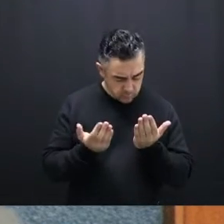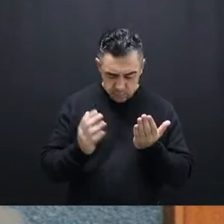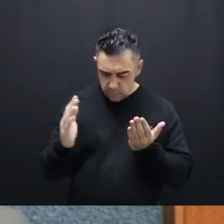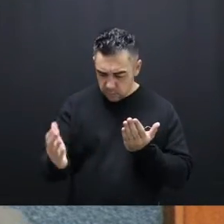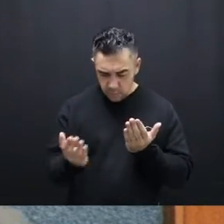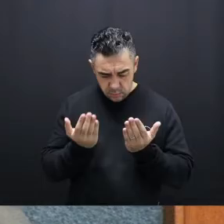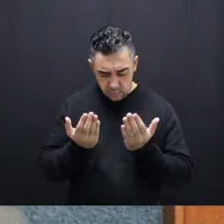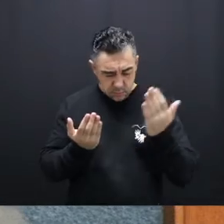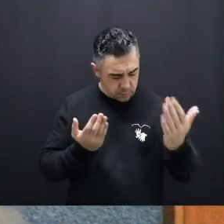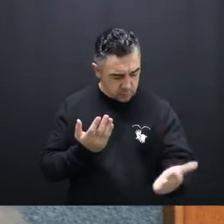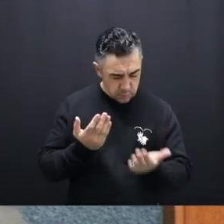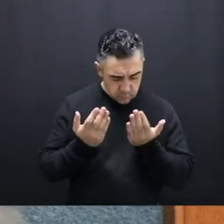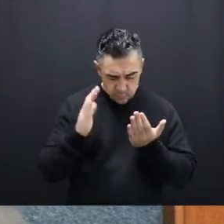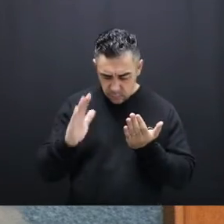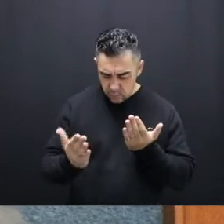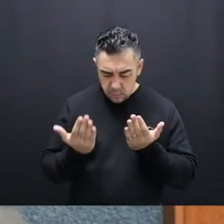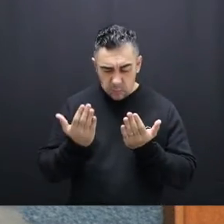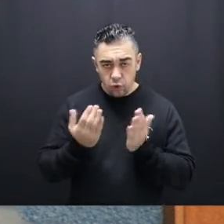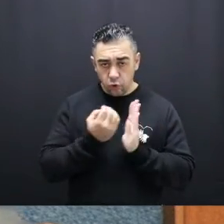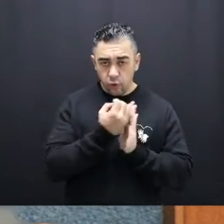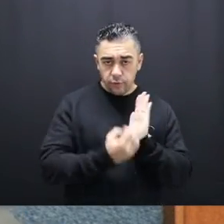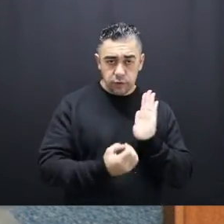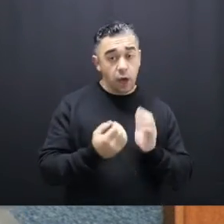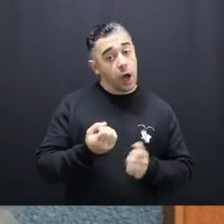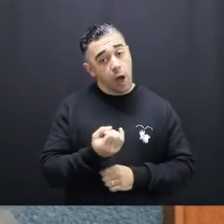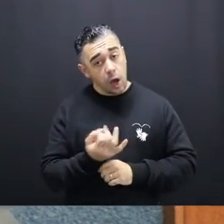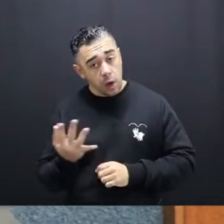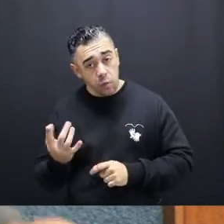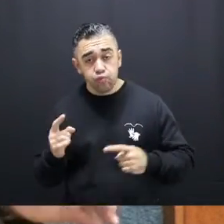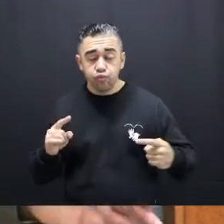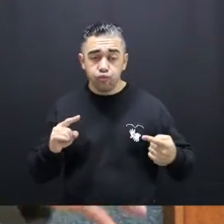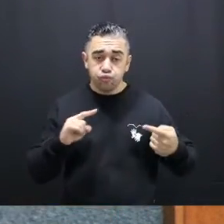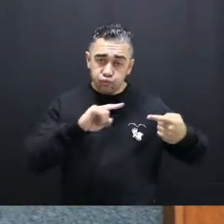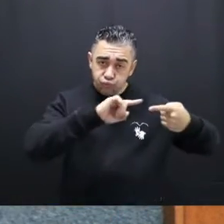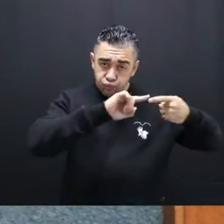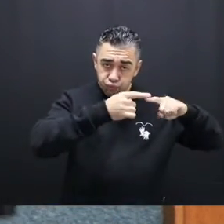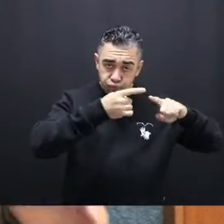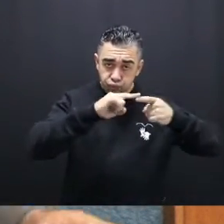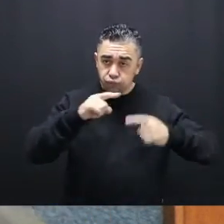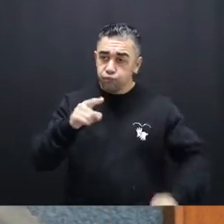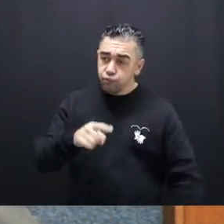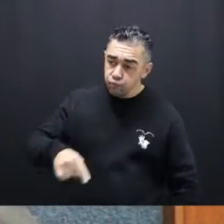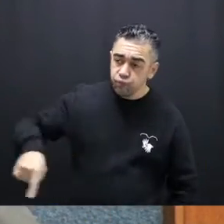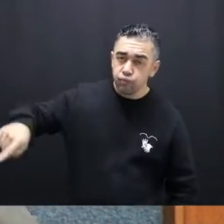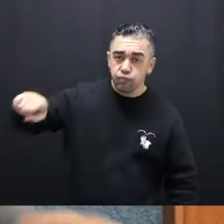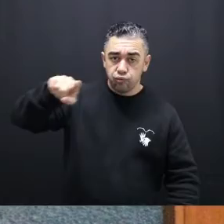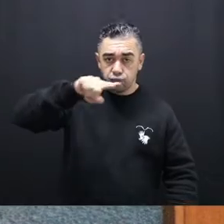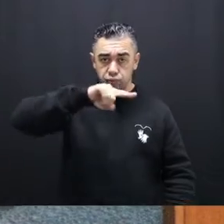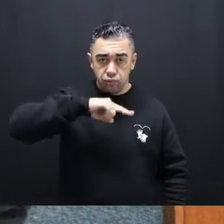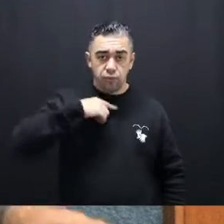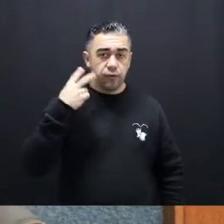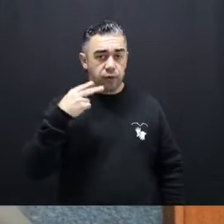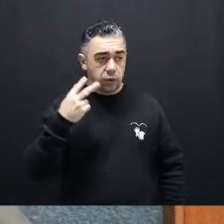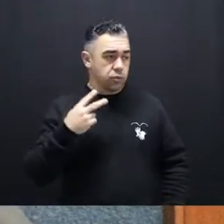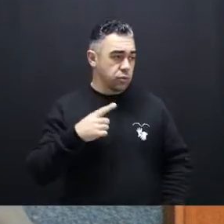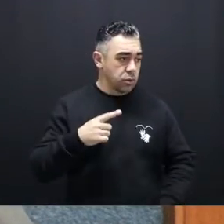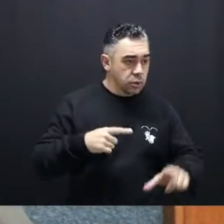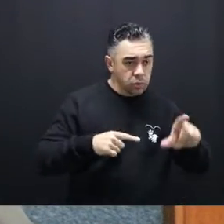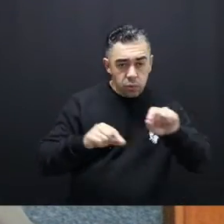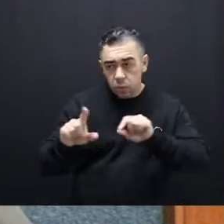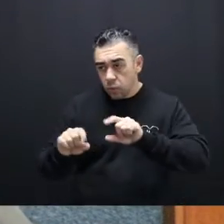ofícios em alguns tem muita ligação com vocês o nós vereadores ou um ou com